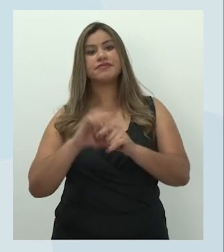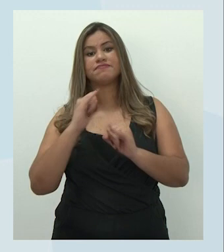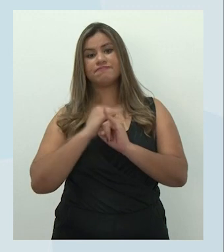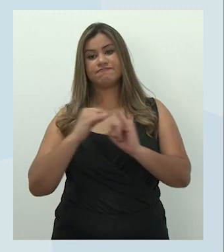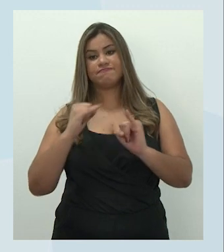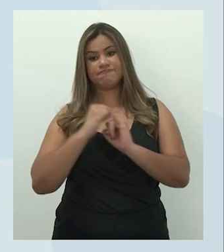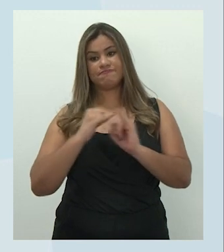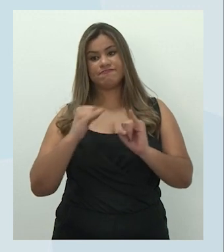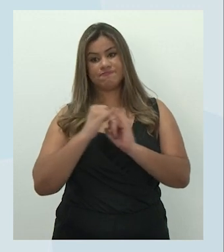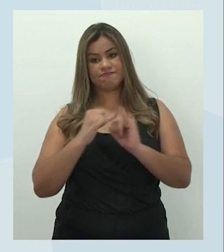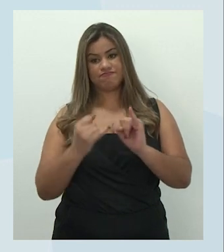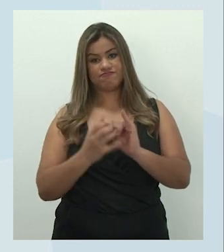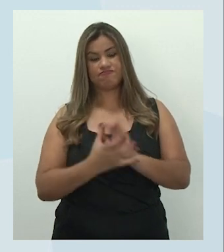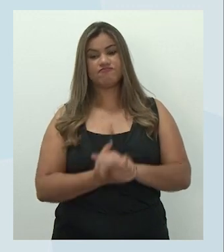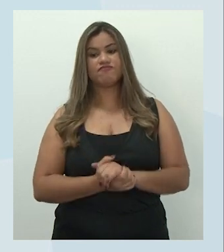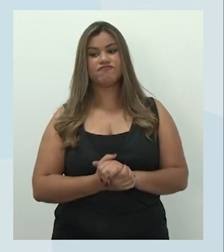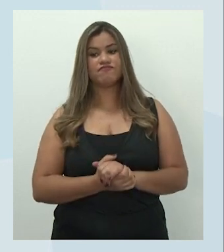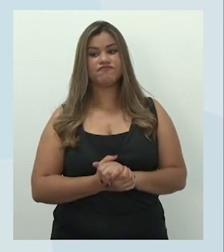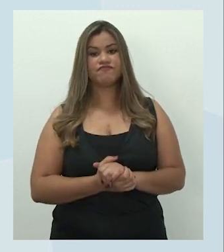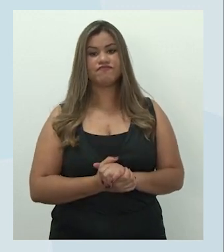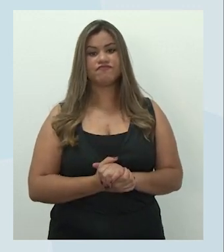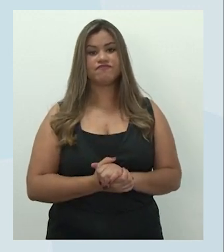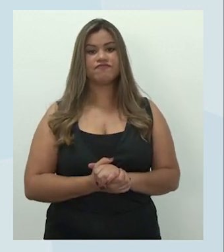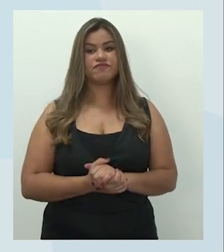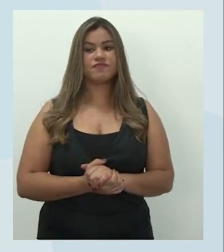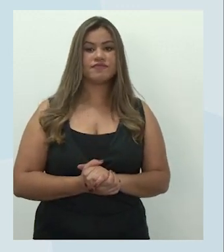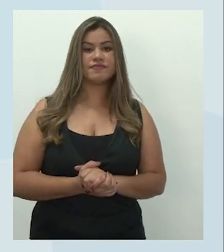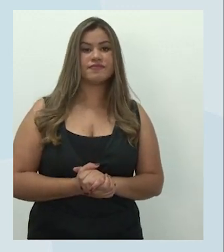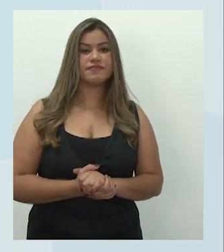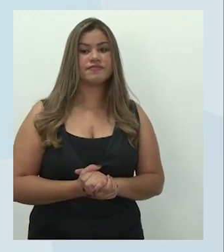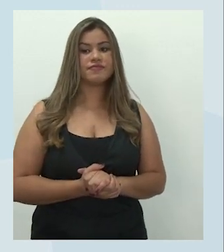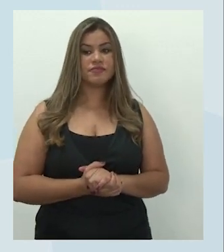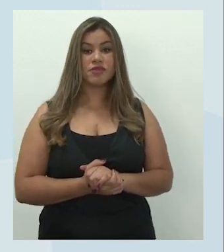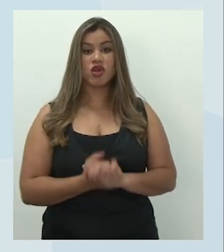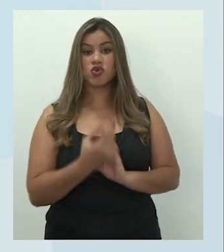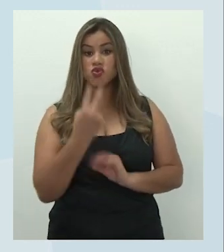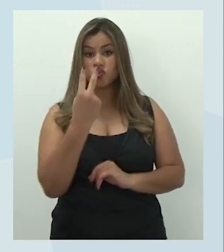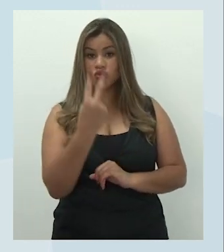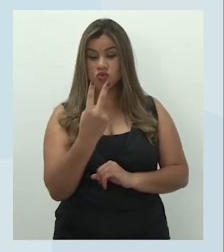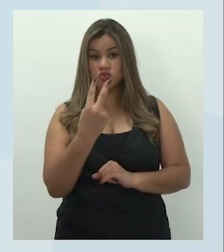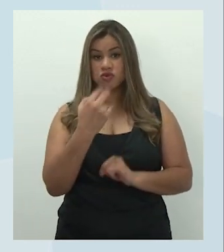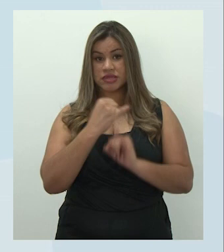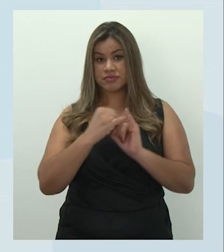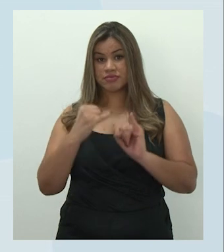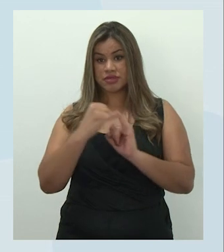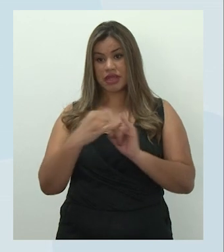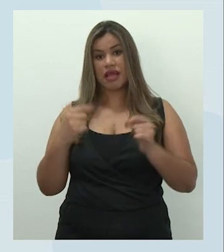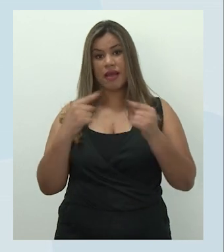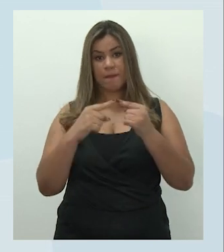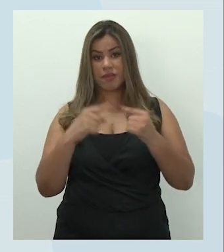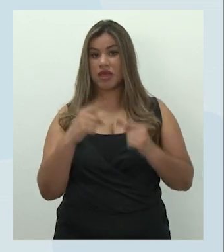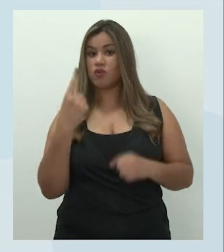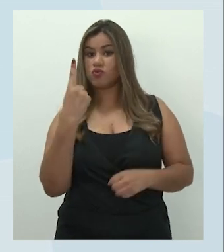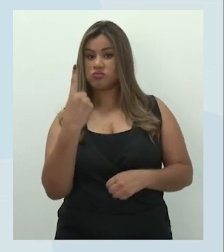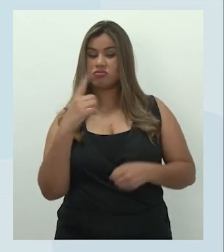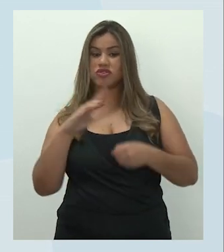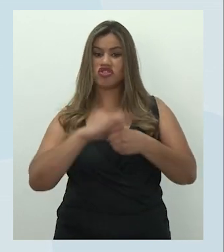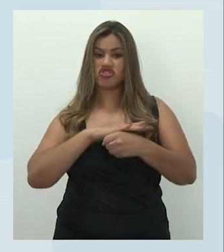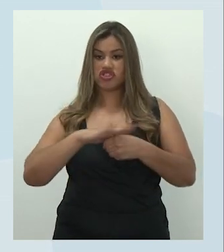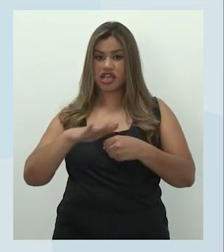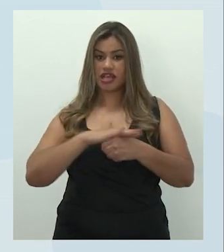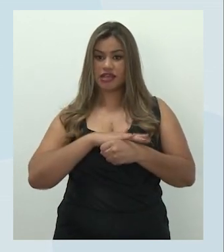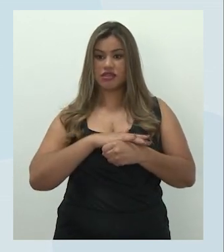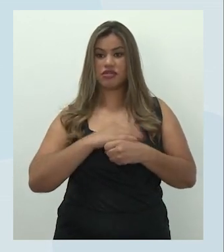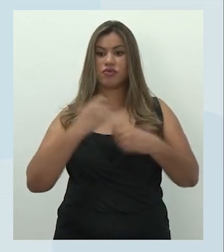a gente pondo a lata pela metade, eu sei que 2 metades formam uma cheia. Vários professores colocaram isso. Eu tenho que